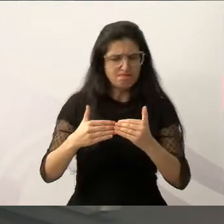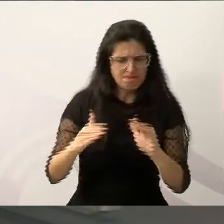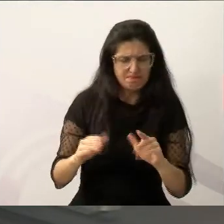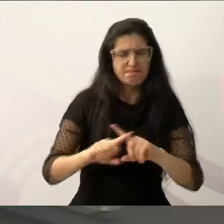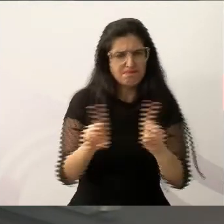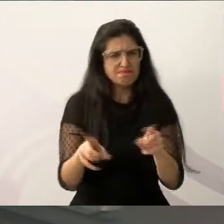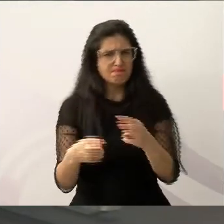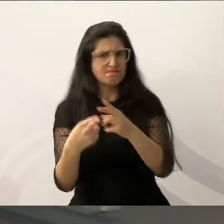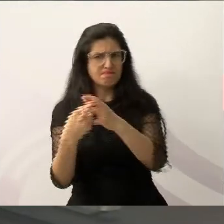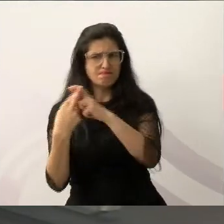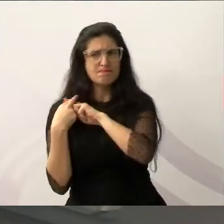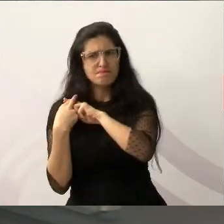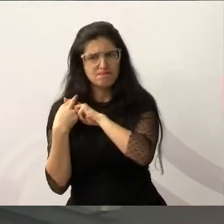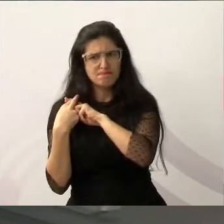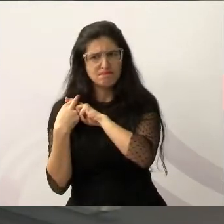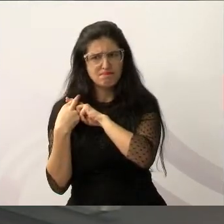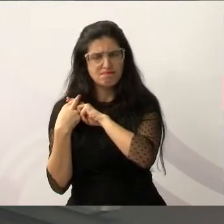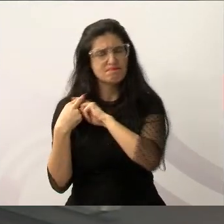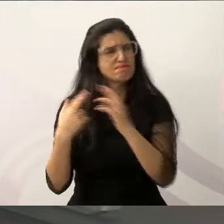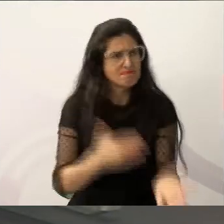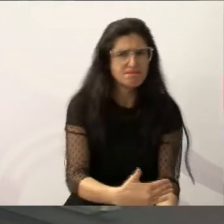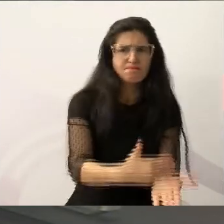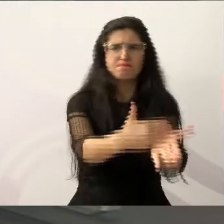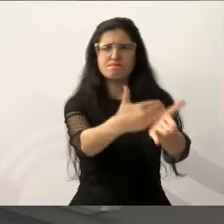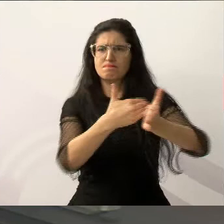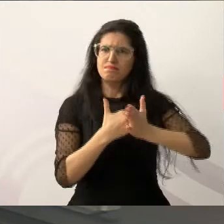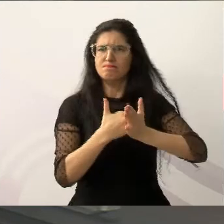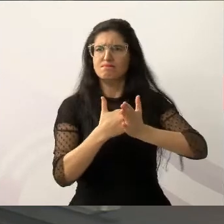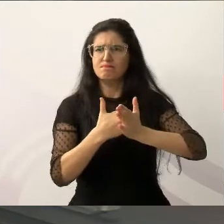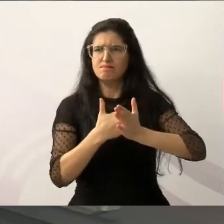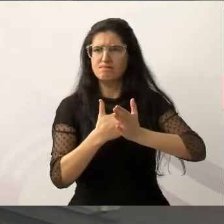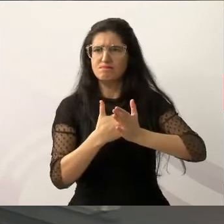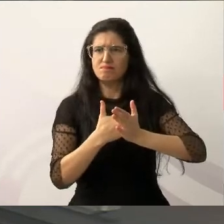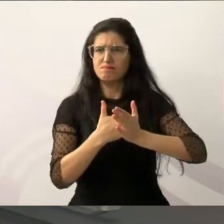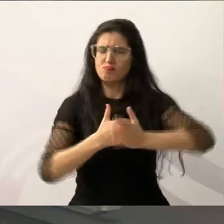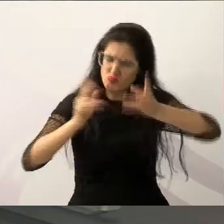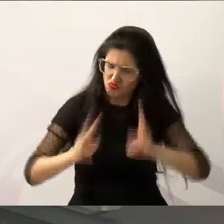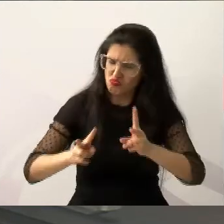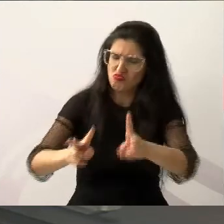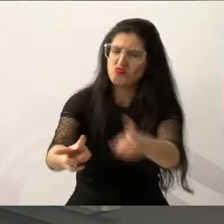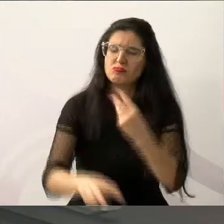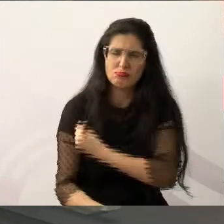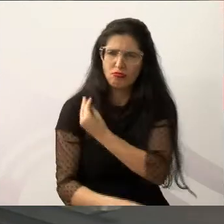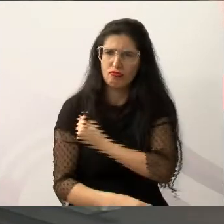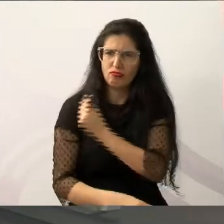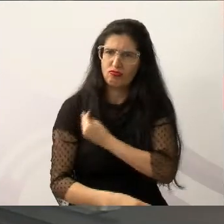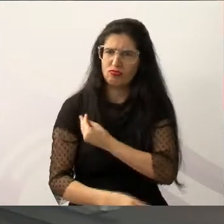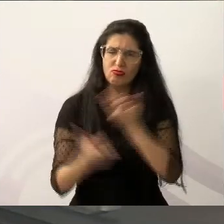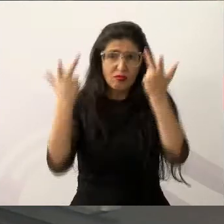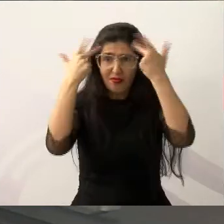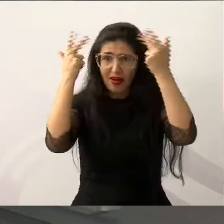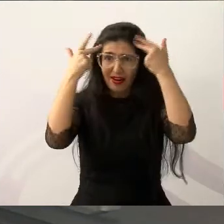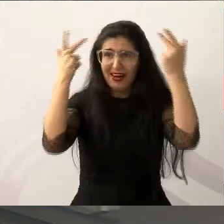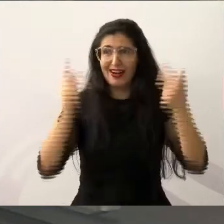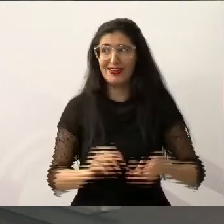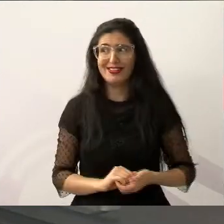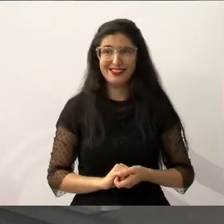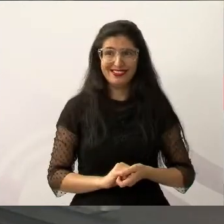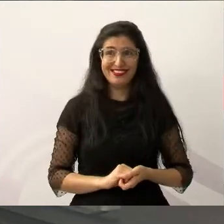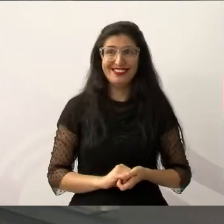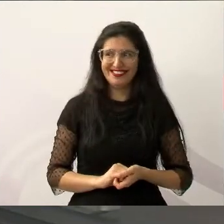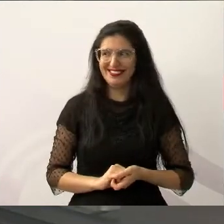responsabilidade. Vocês vão me ajudar e a carroça vai continuar. É assim que tem que ser. Então, esse é